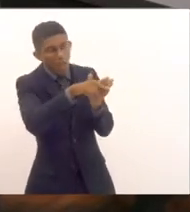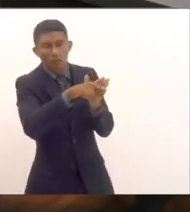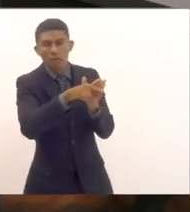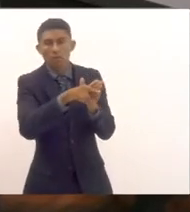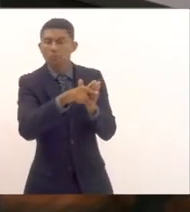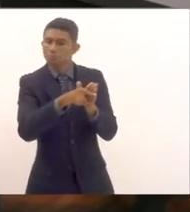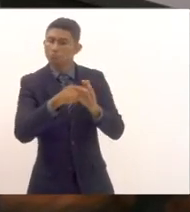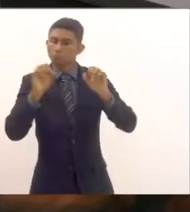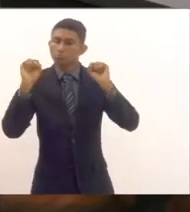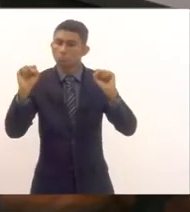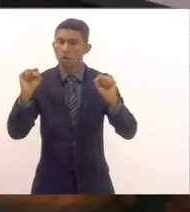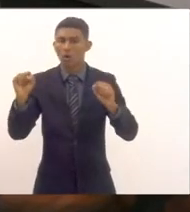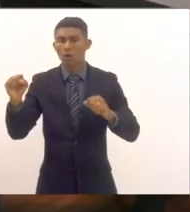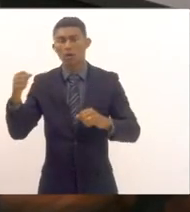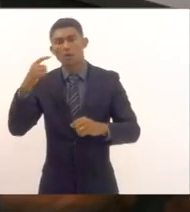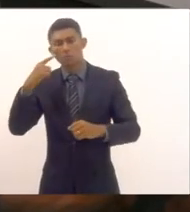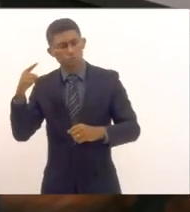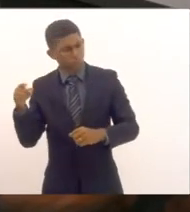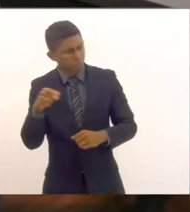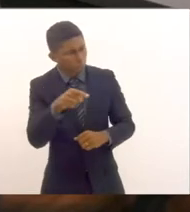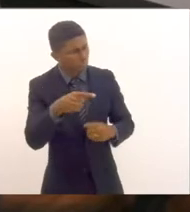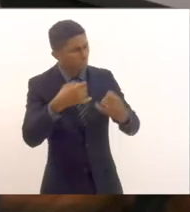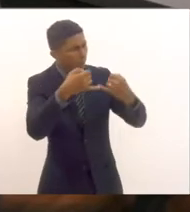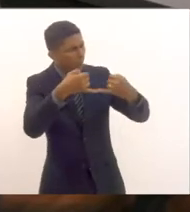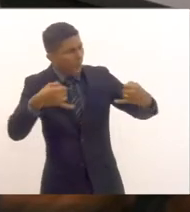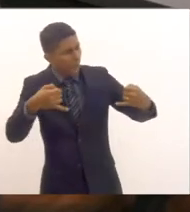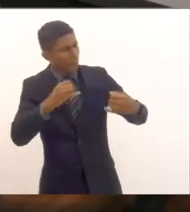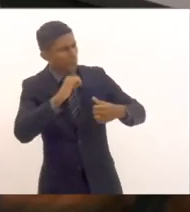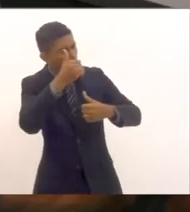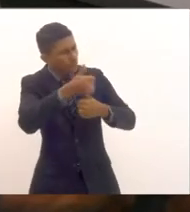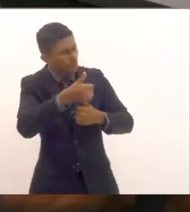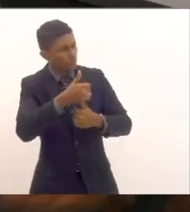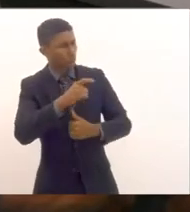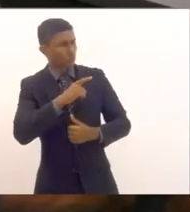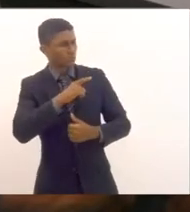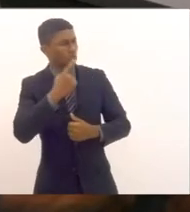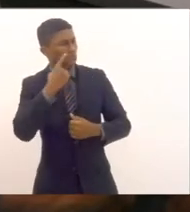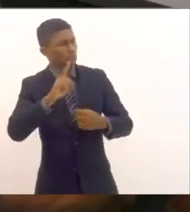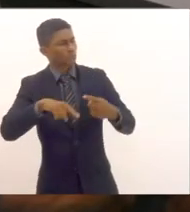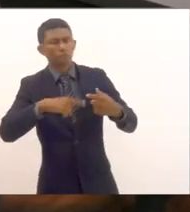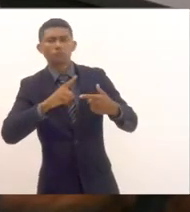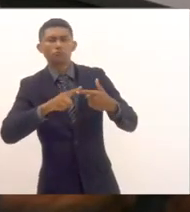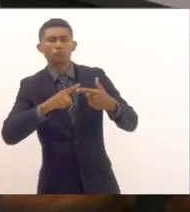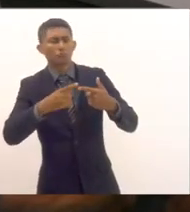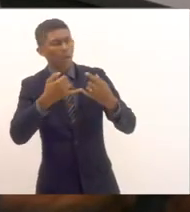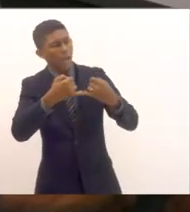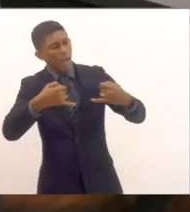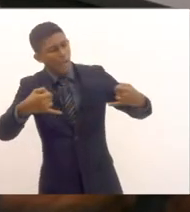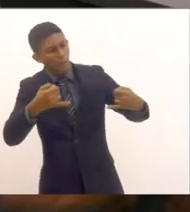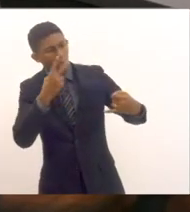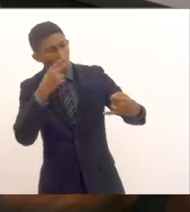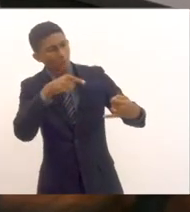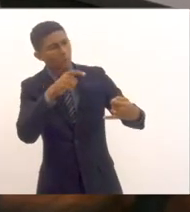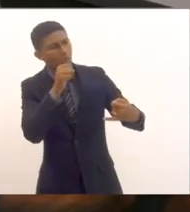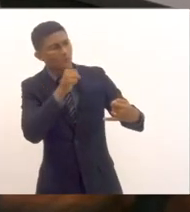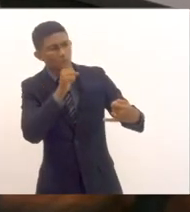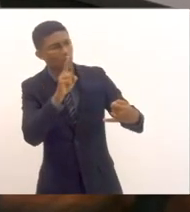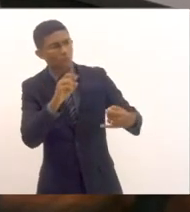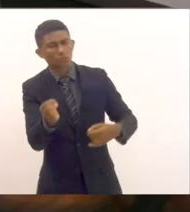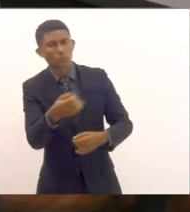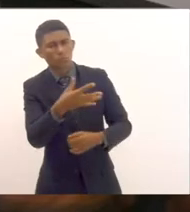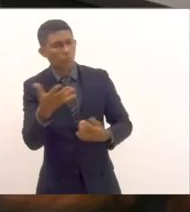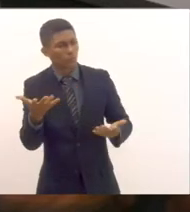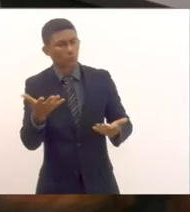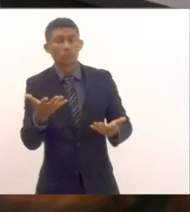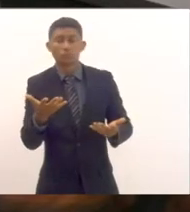local constatar que houve substituição do cabo constatar que o cabo não é um Captiva um cabo novo então si mesmo